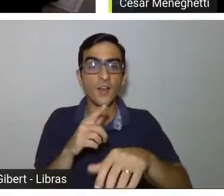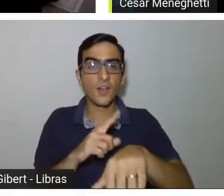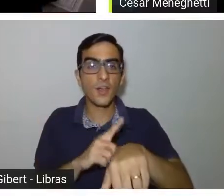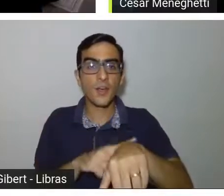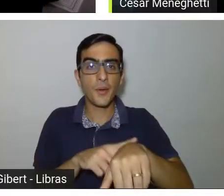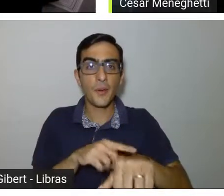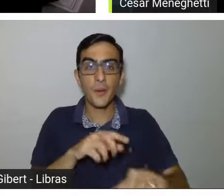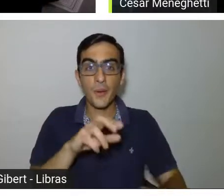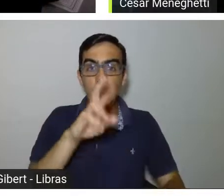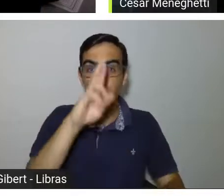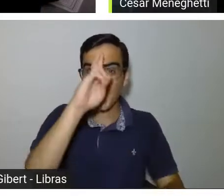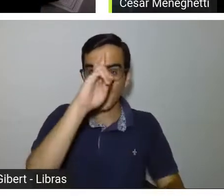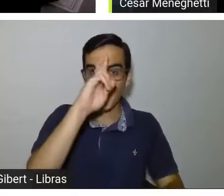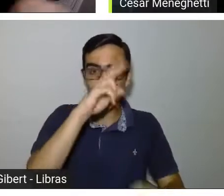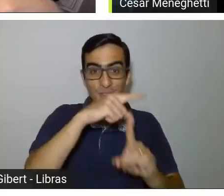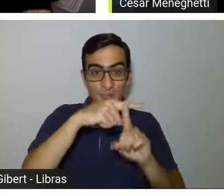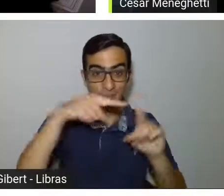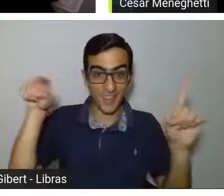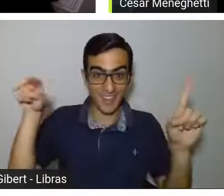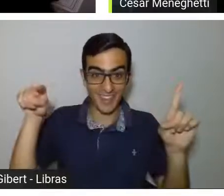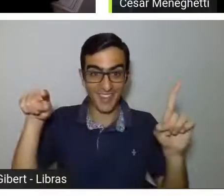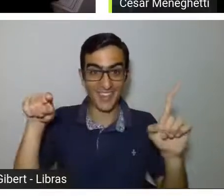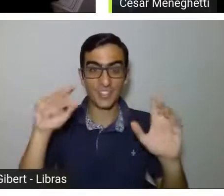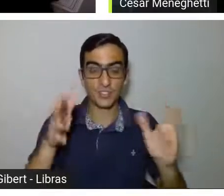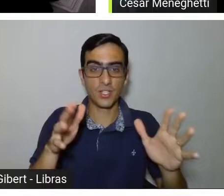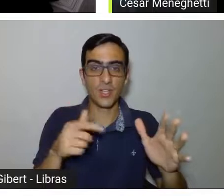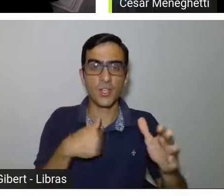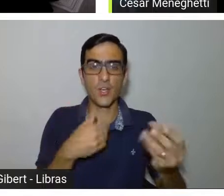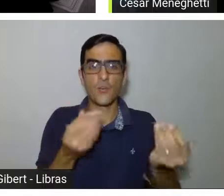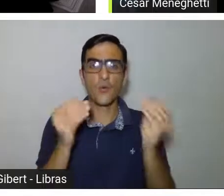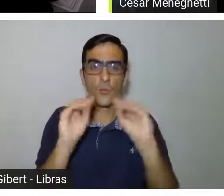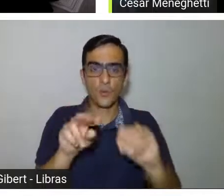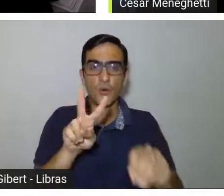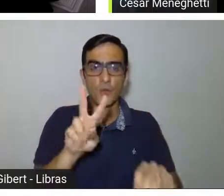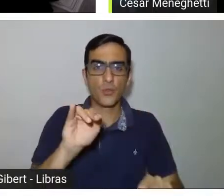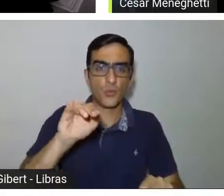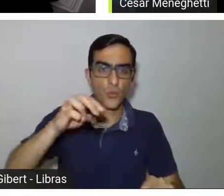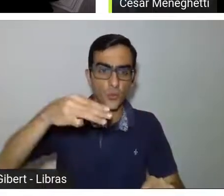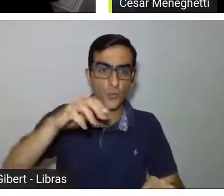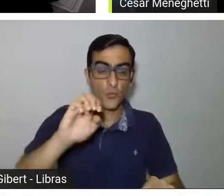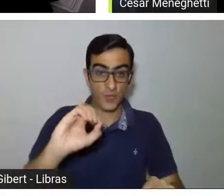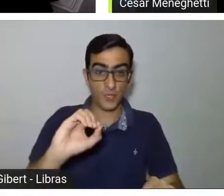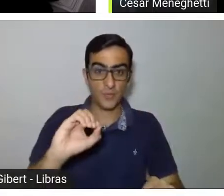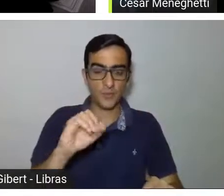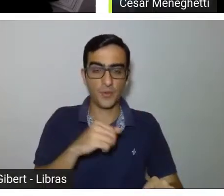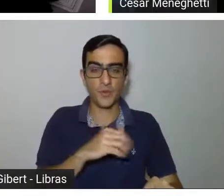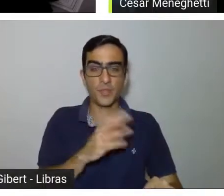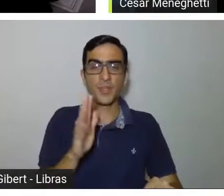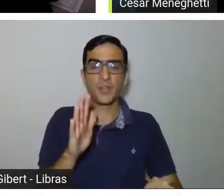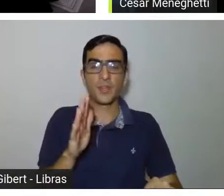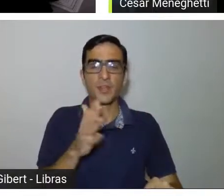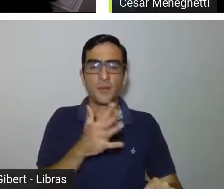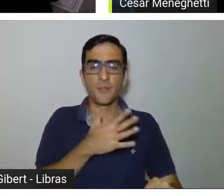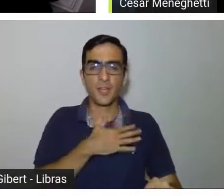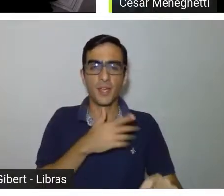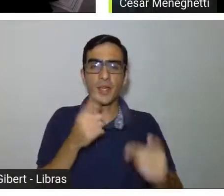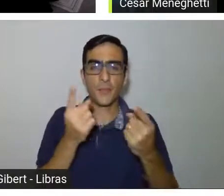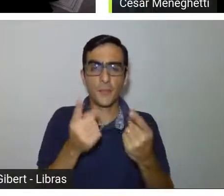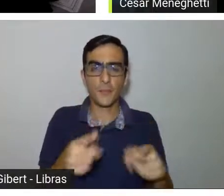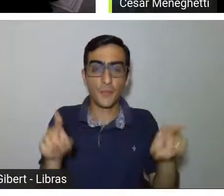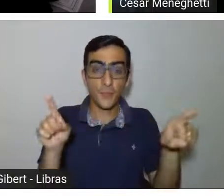vou colocar hoje no Vimeo o vídeo integral no, nos mídias sociais desse daqui. A música, isso daqui é